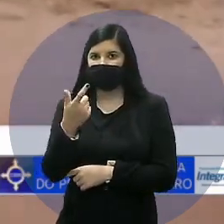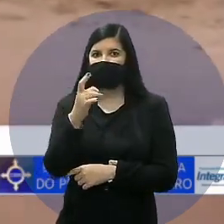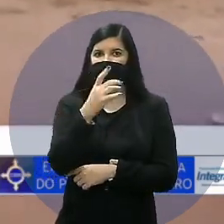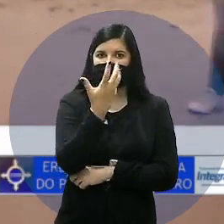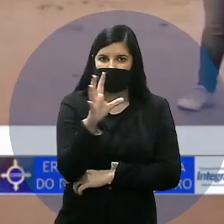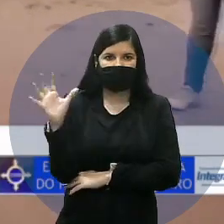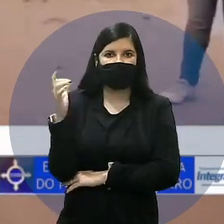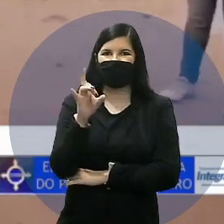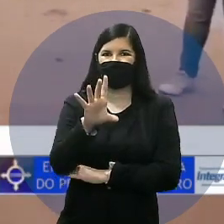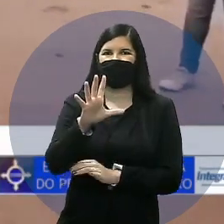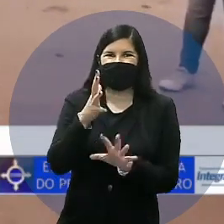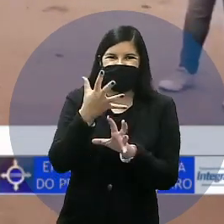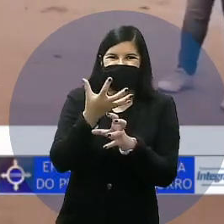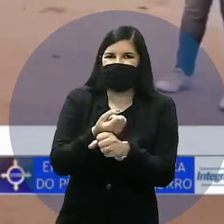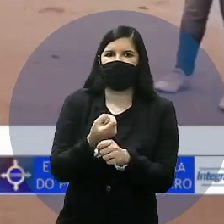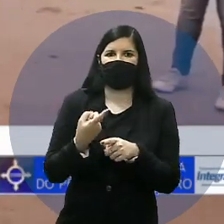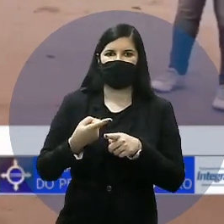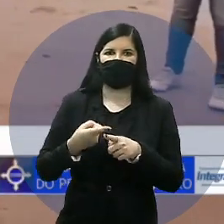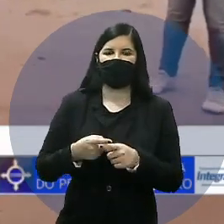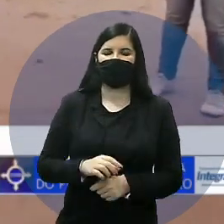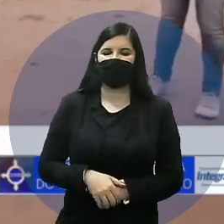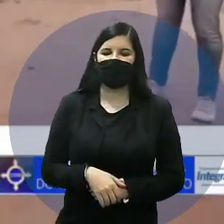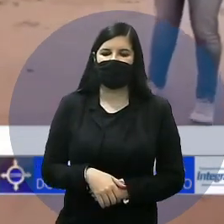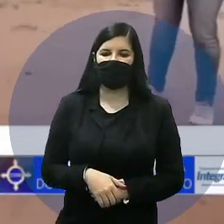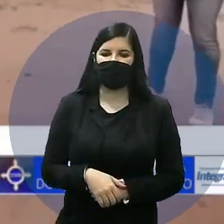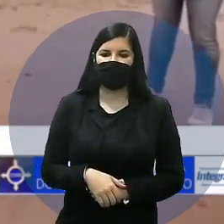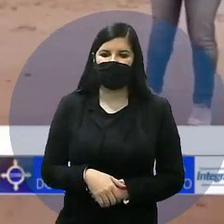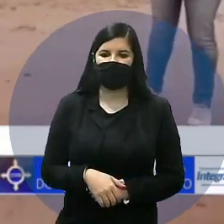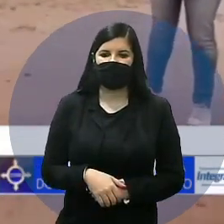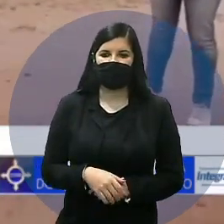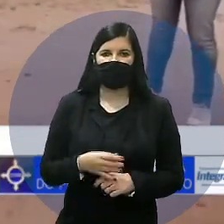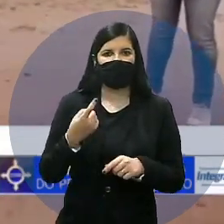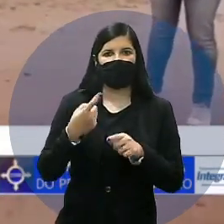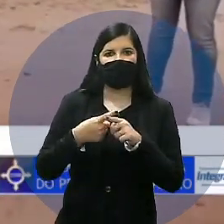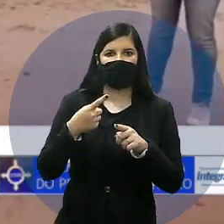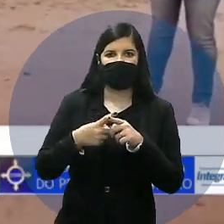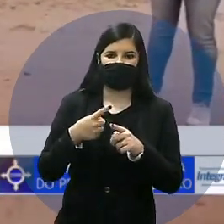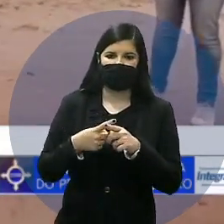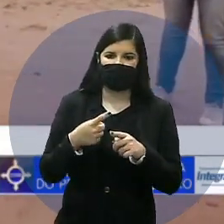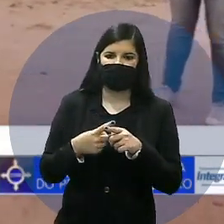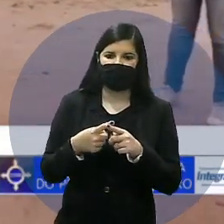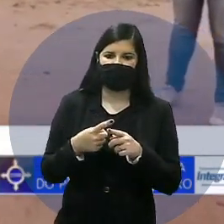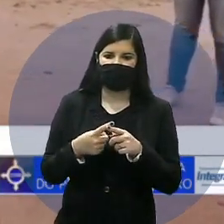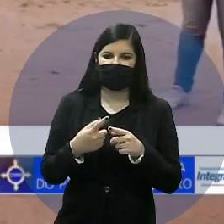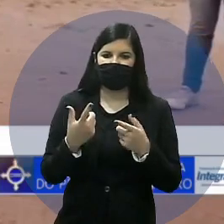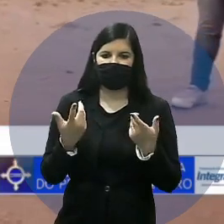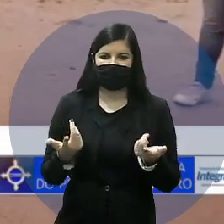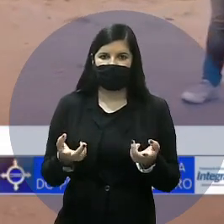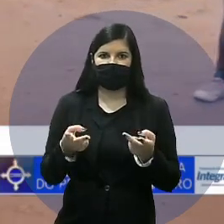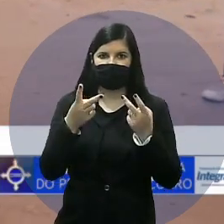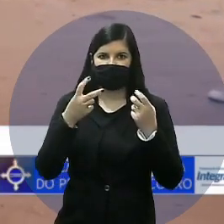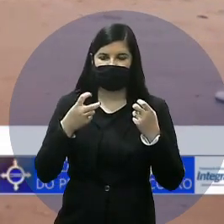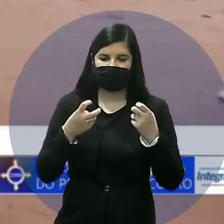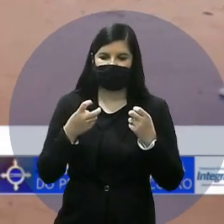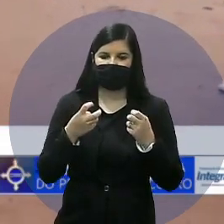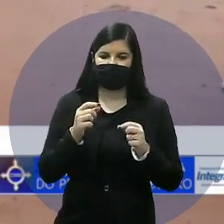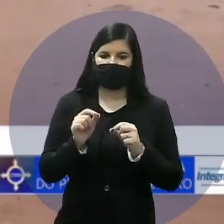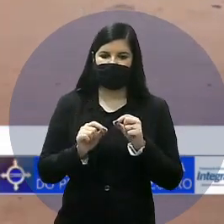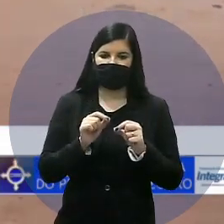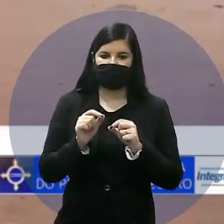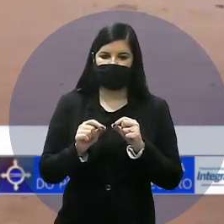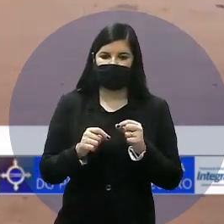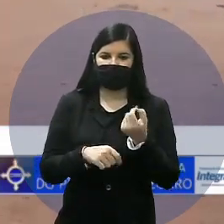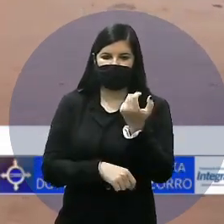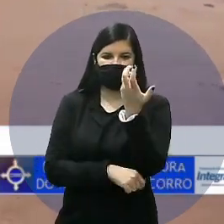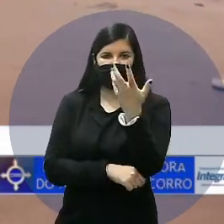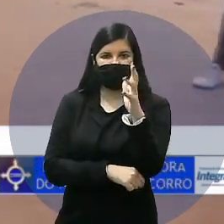seca. Por que essa representação de gado morto, sem vida, de vegetação? Está vendo essa vegetação aqui?